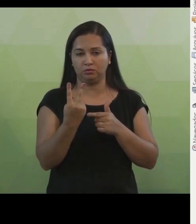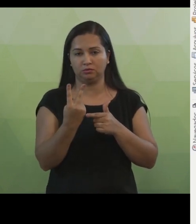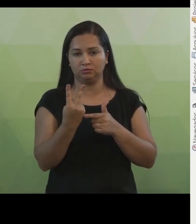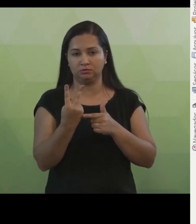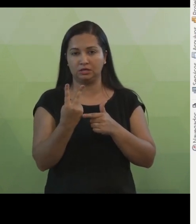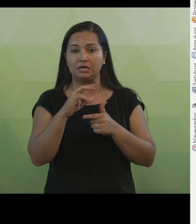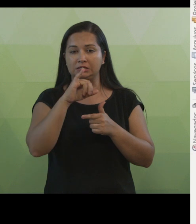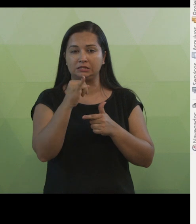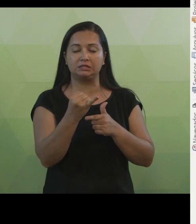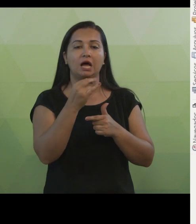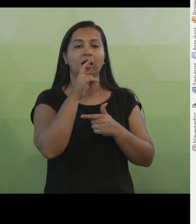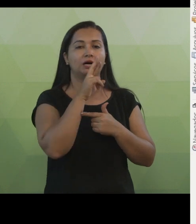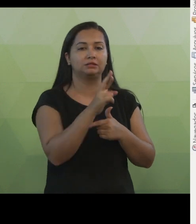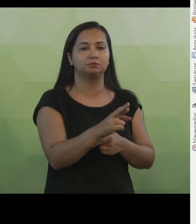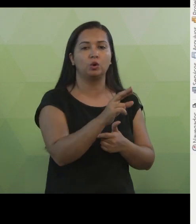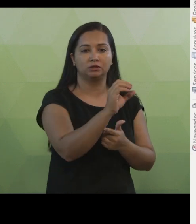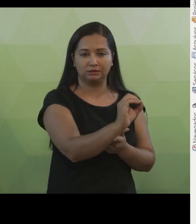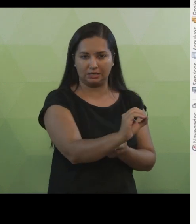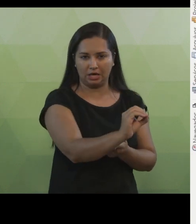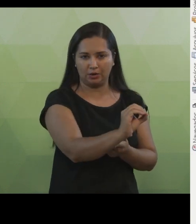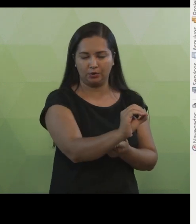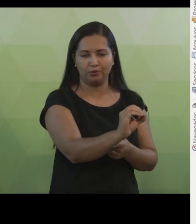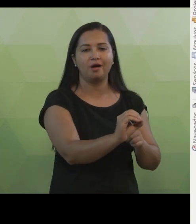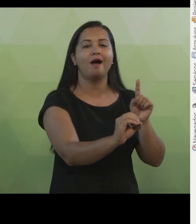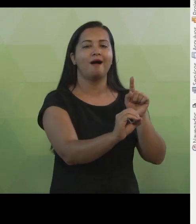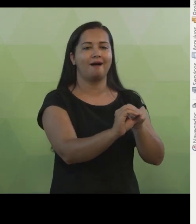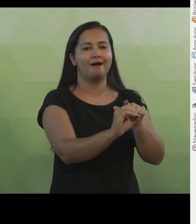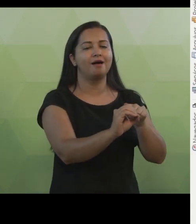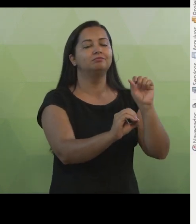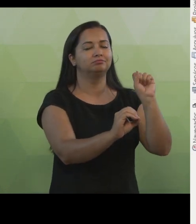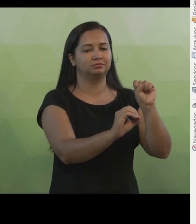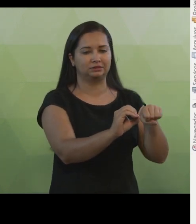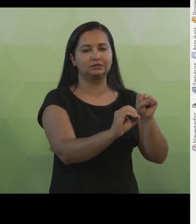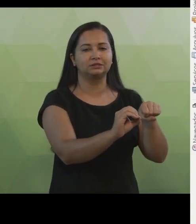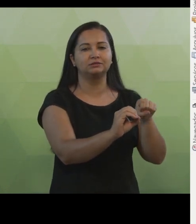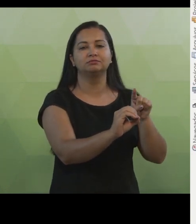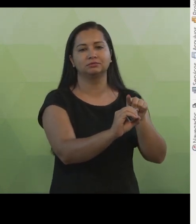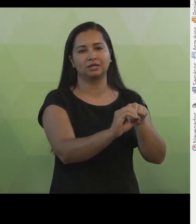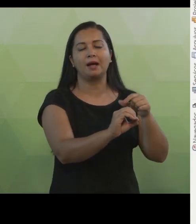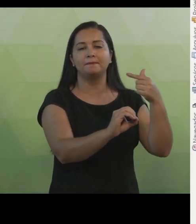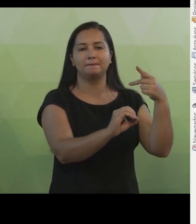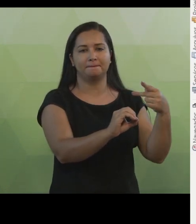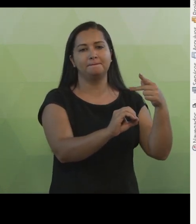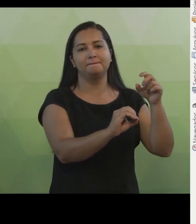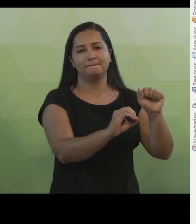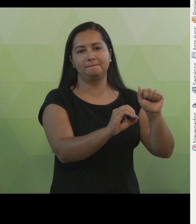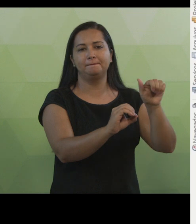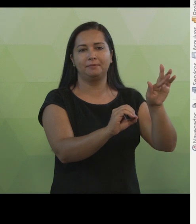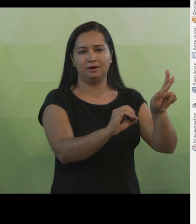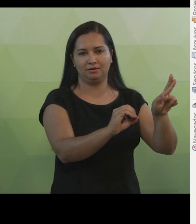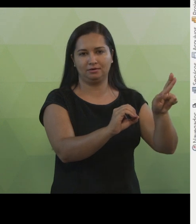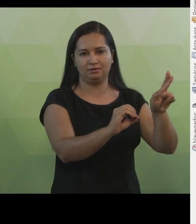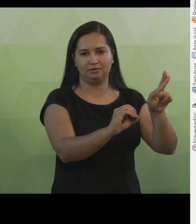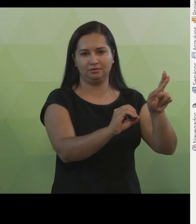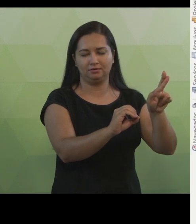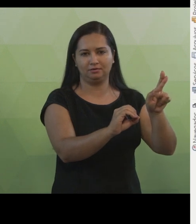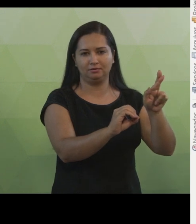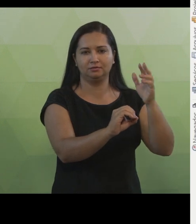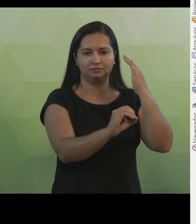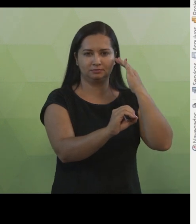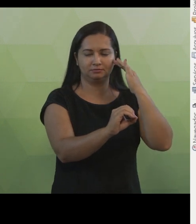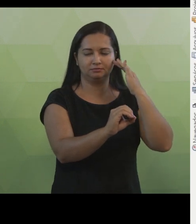Qual condição? Se esse meu número mod, que é